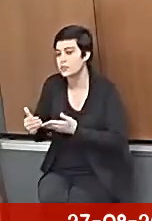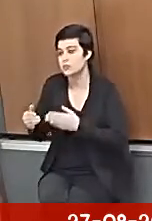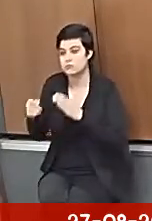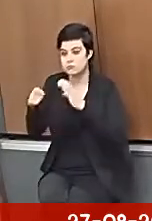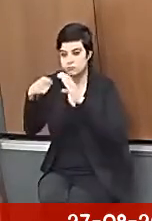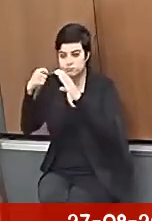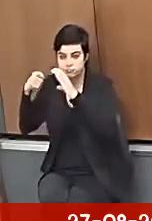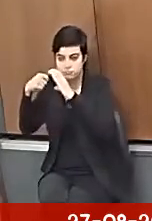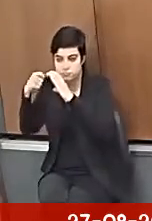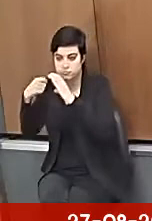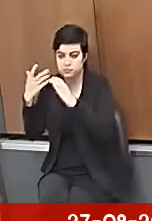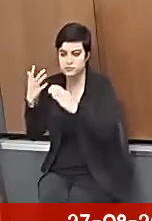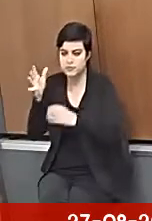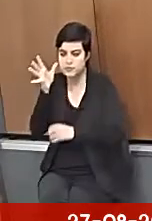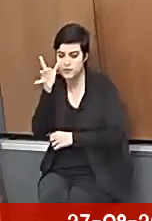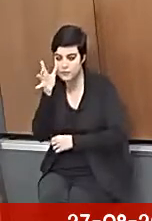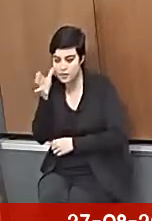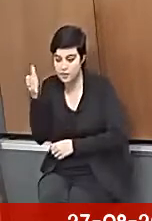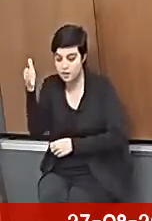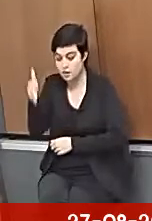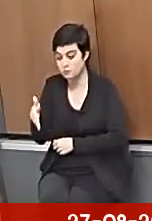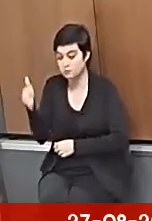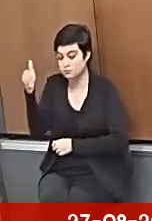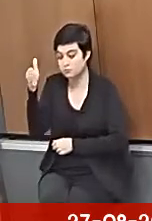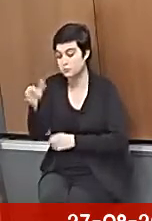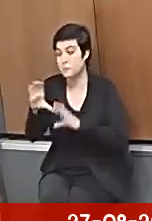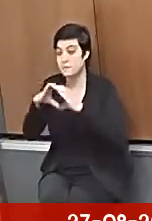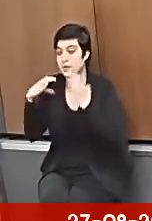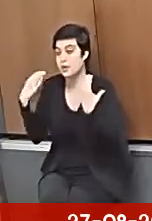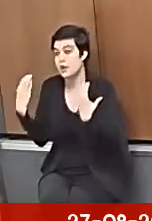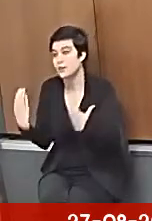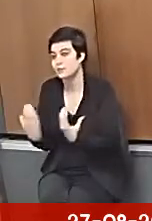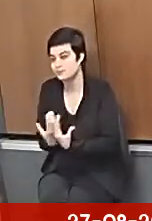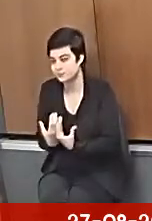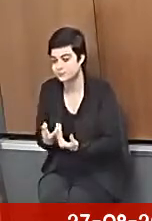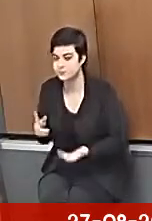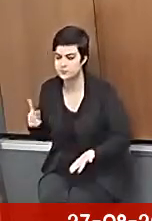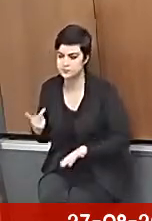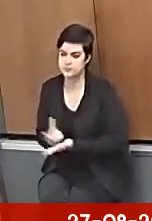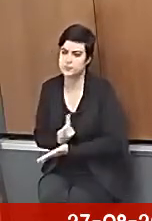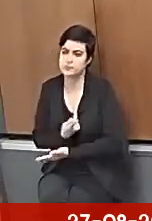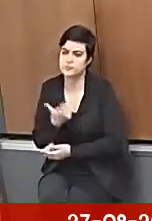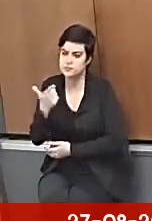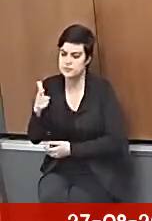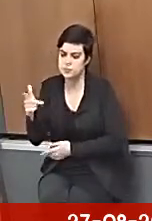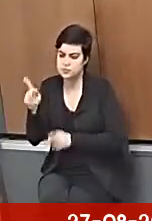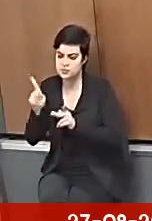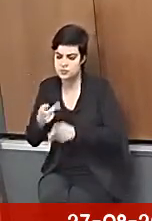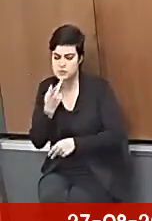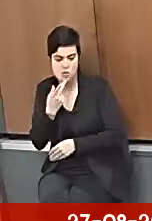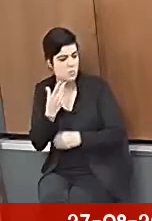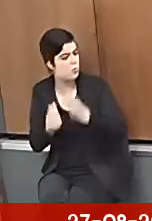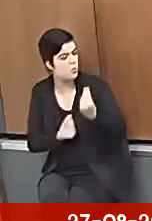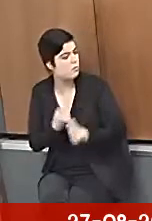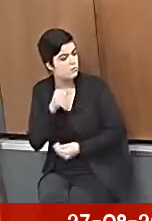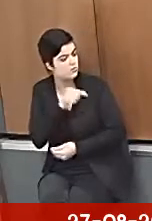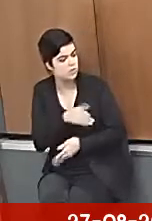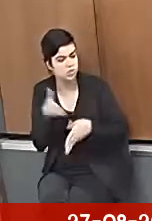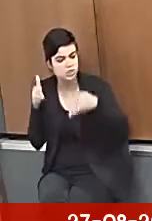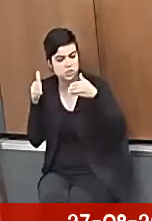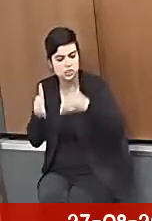epo mineirão beleza e aí um dia os meninos viraram a agência após como é exemplo o mineirão vai